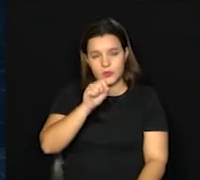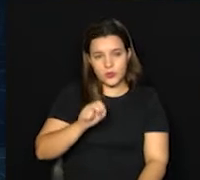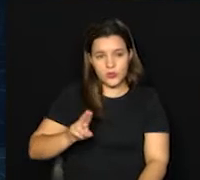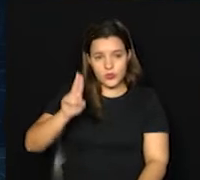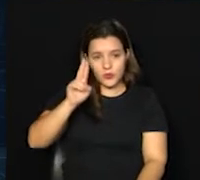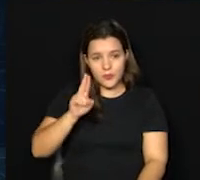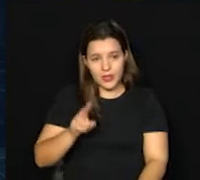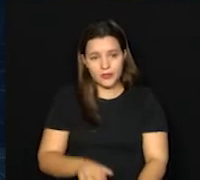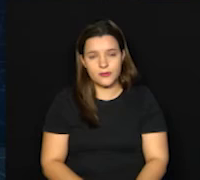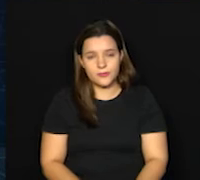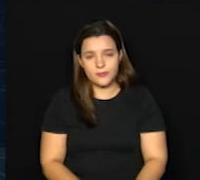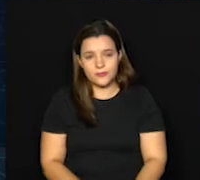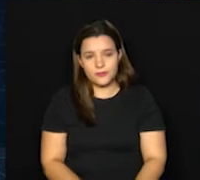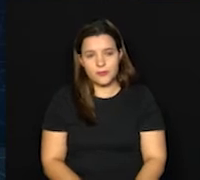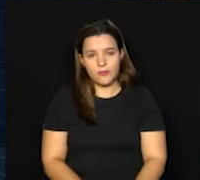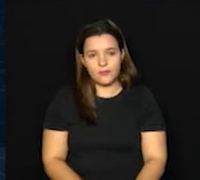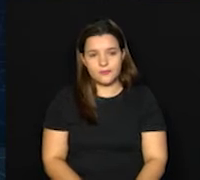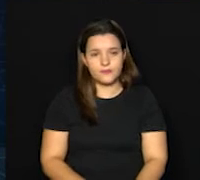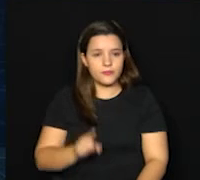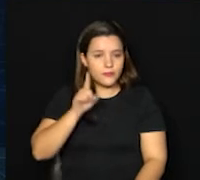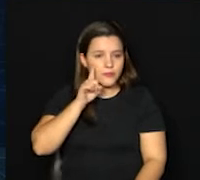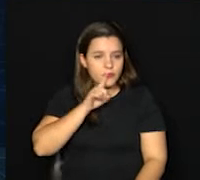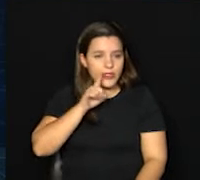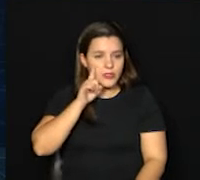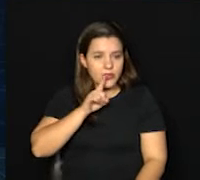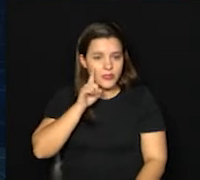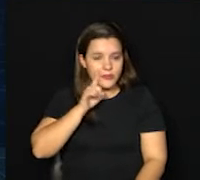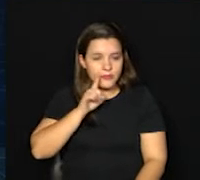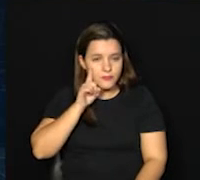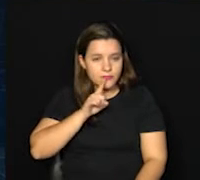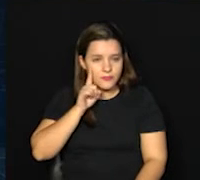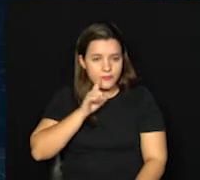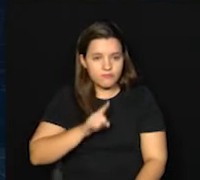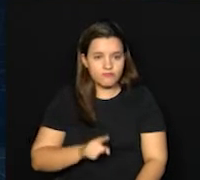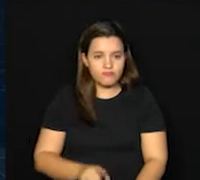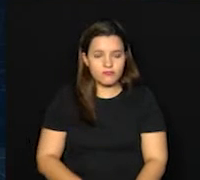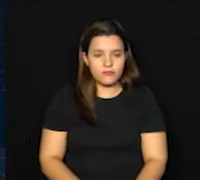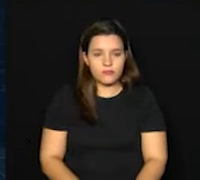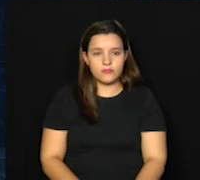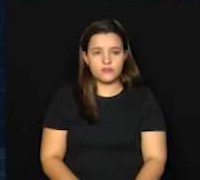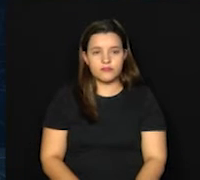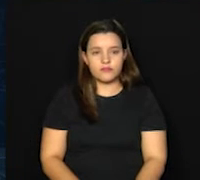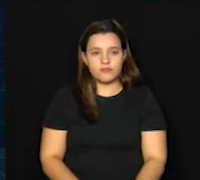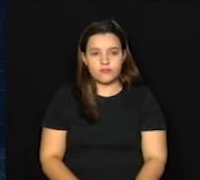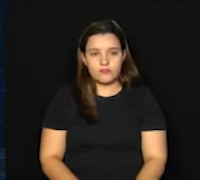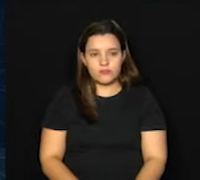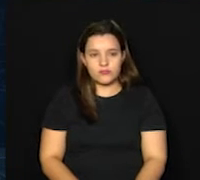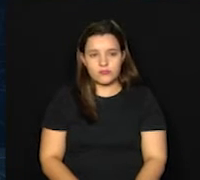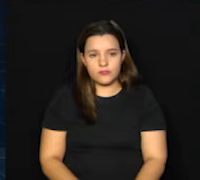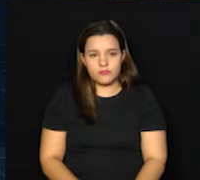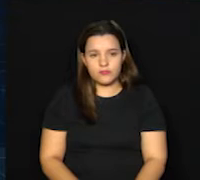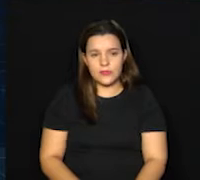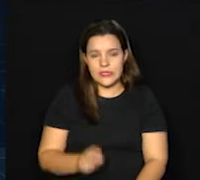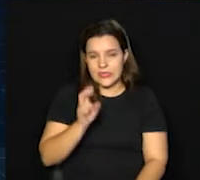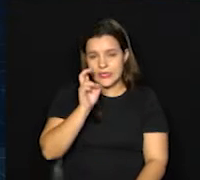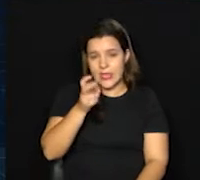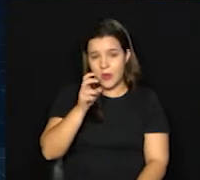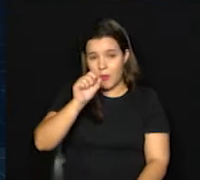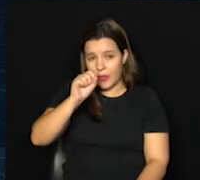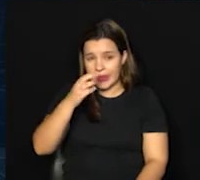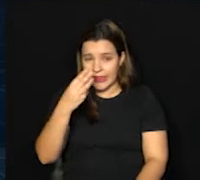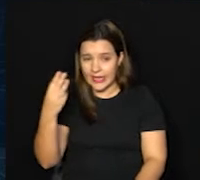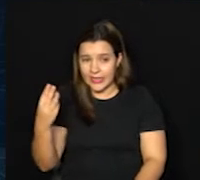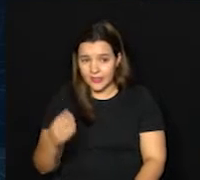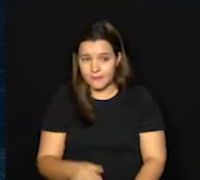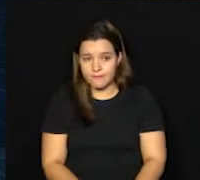6.218. Americana também, a gente teve ontem o recebimento aí de uma atualização de Americana com agora